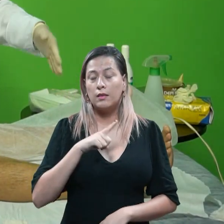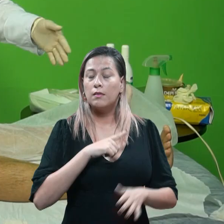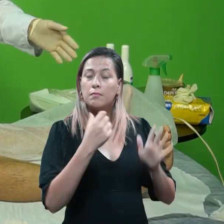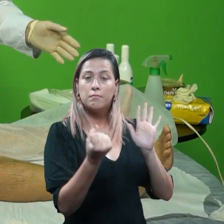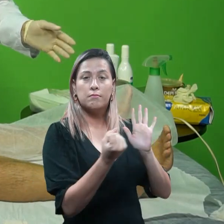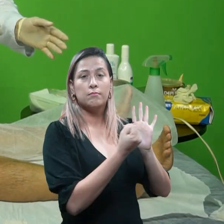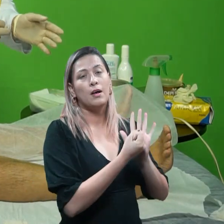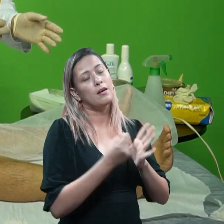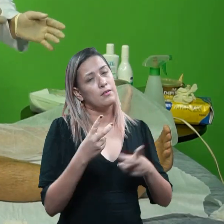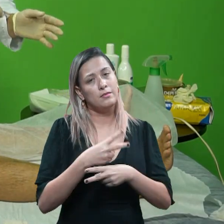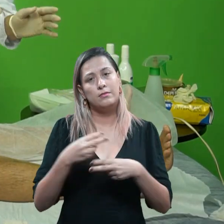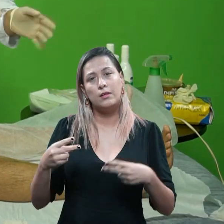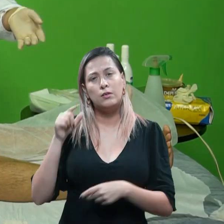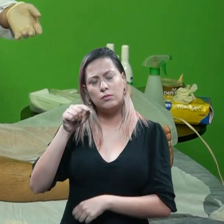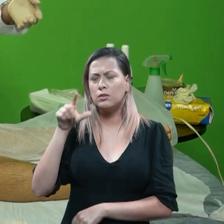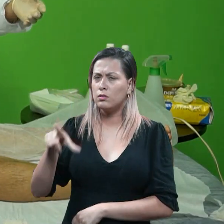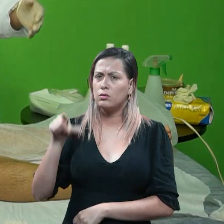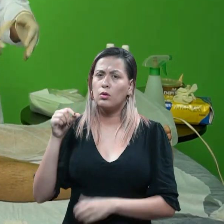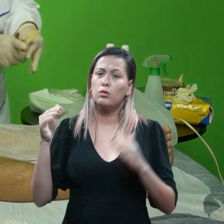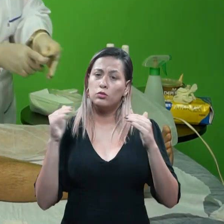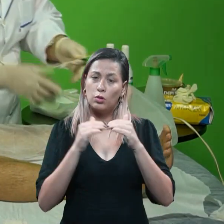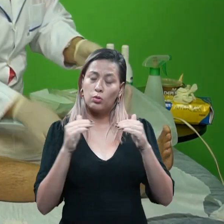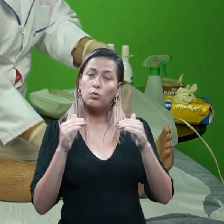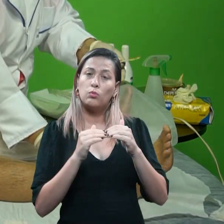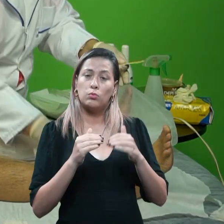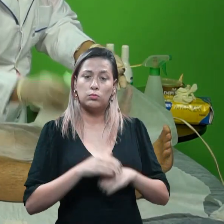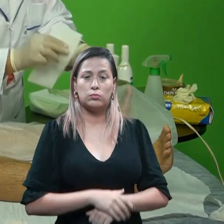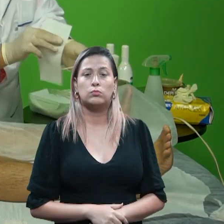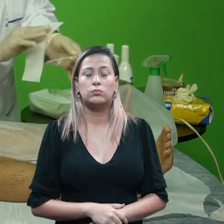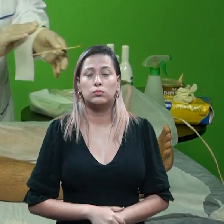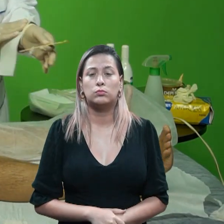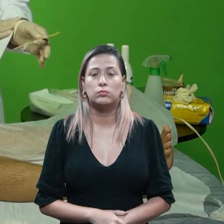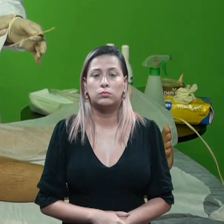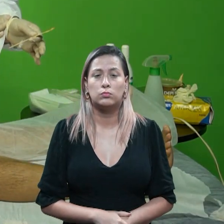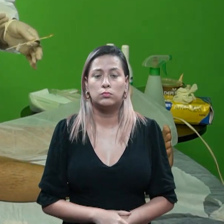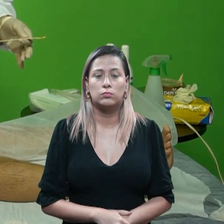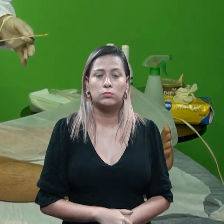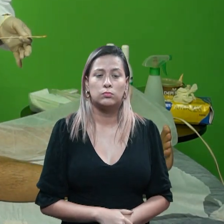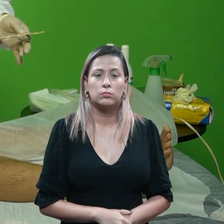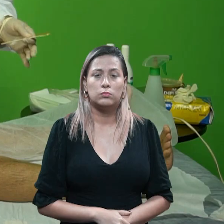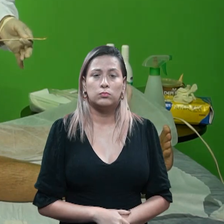também. Isso aí você vai escolher de acordo com a sua